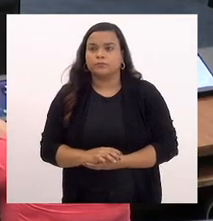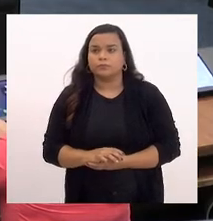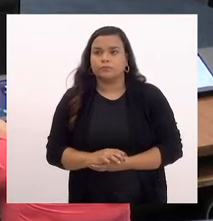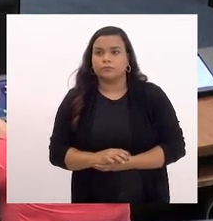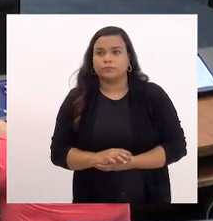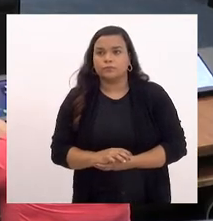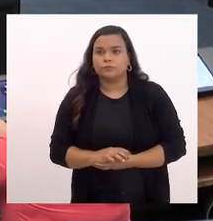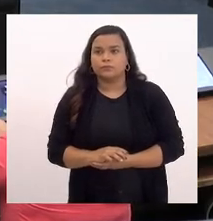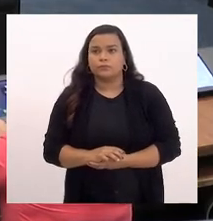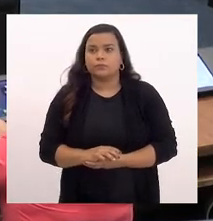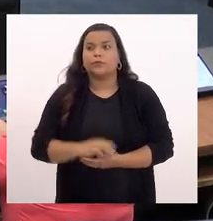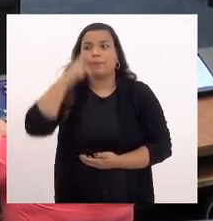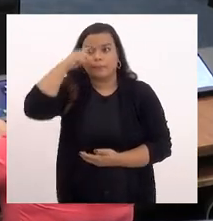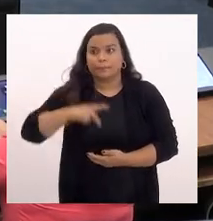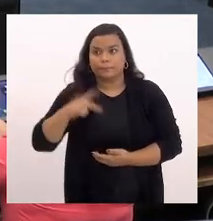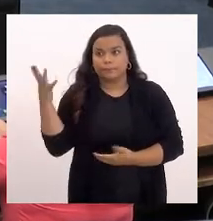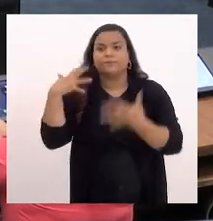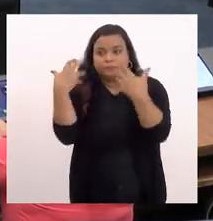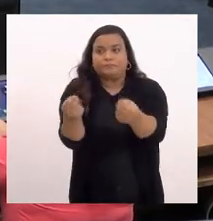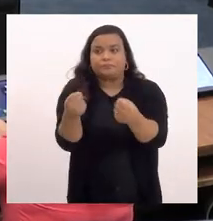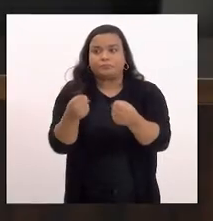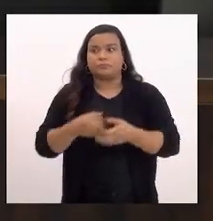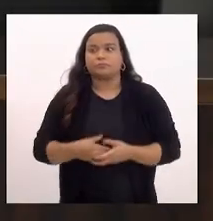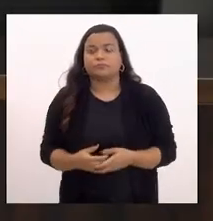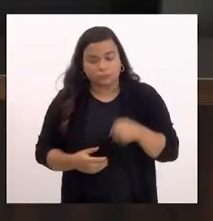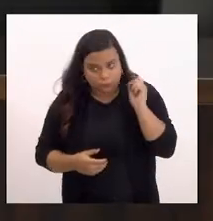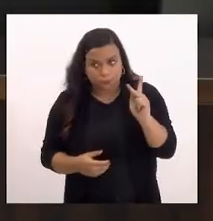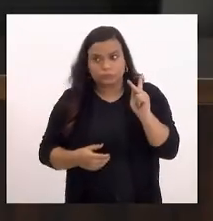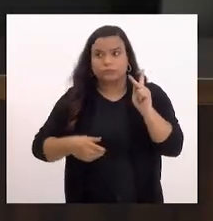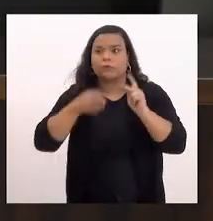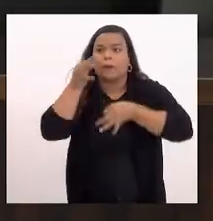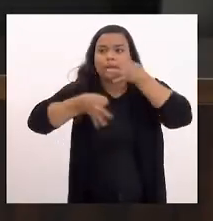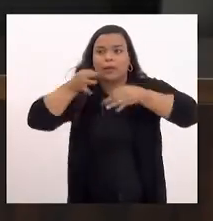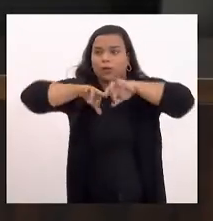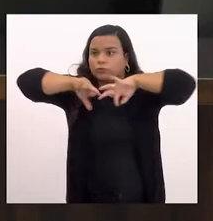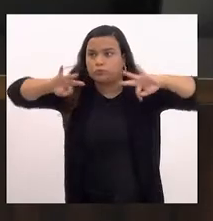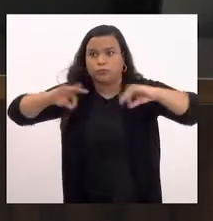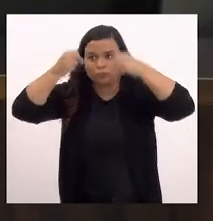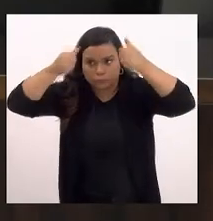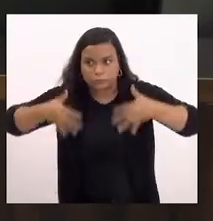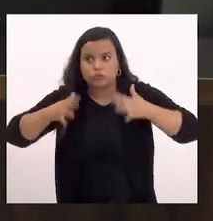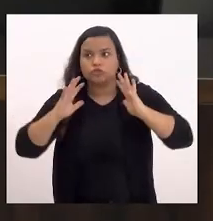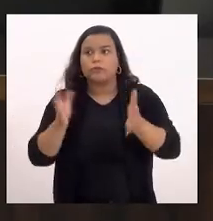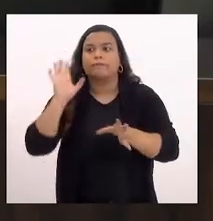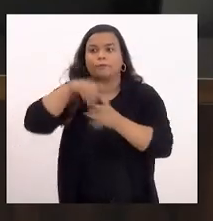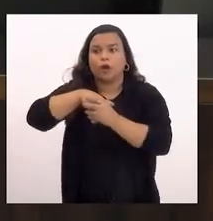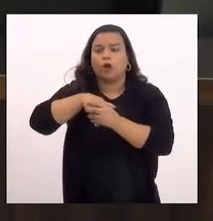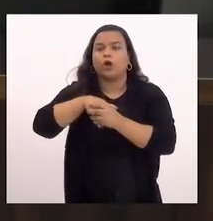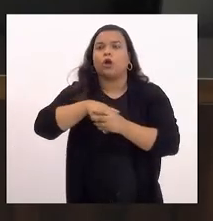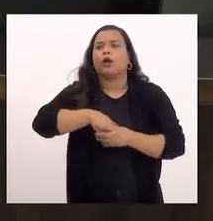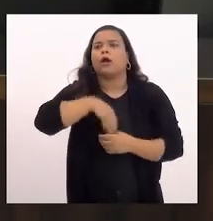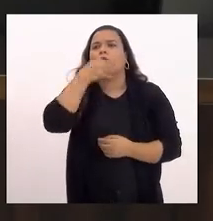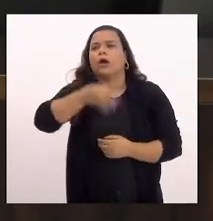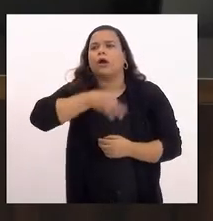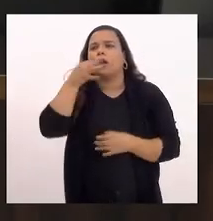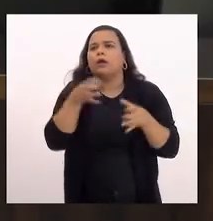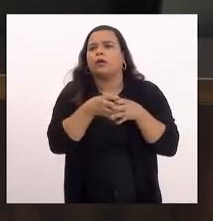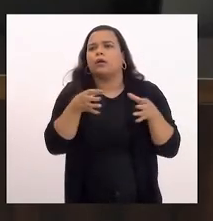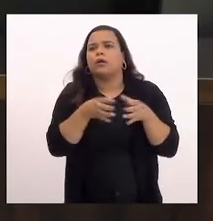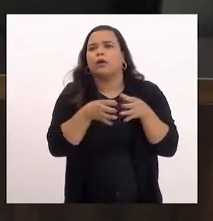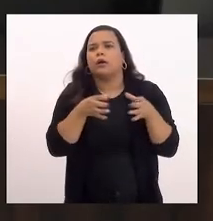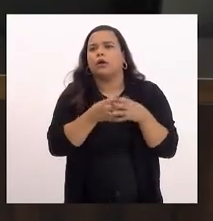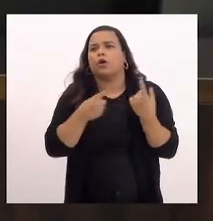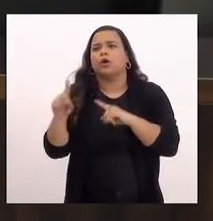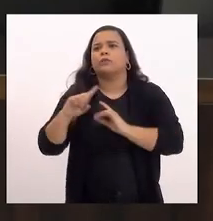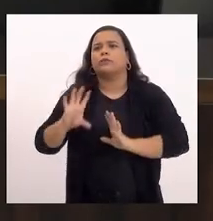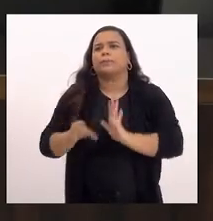Favorável, senhor presidente. Os pareceres emitidos em votação, o parecer da Comissão de Constituição de Justiça contrária às emendas.